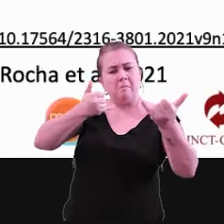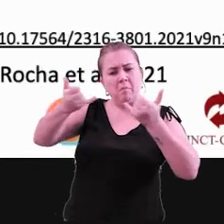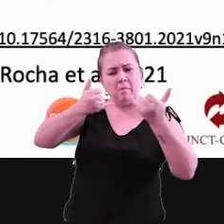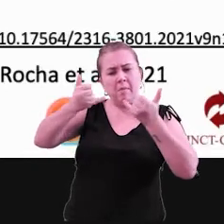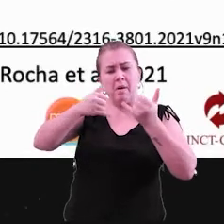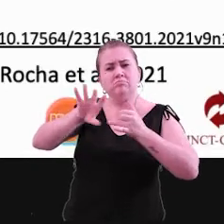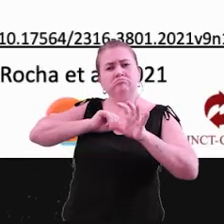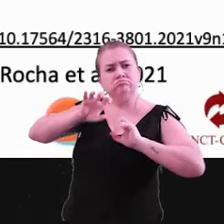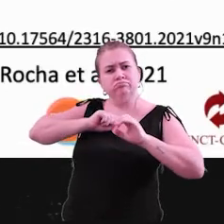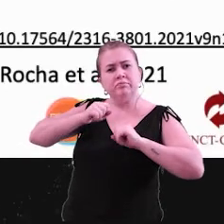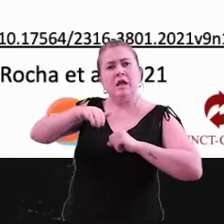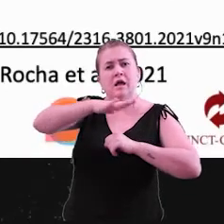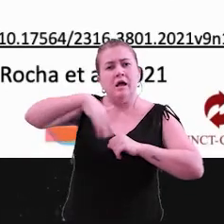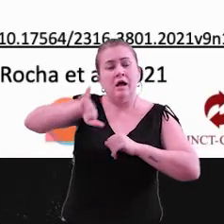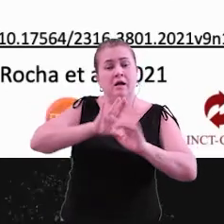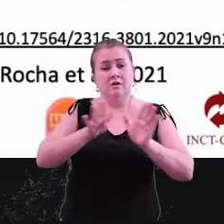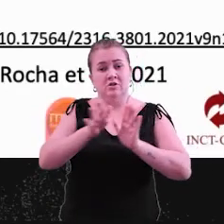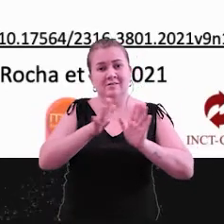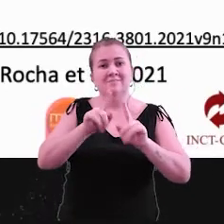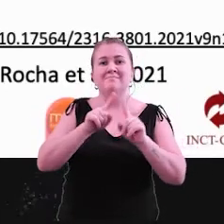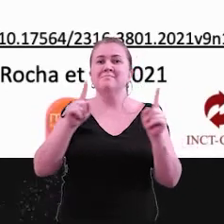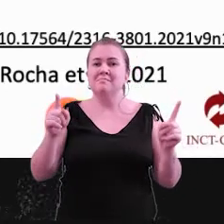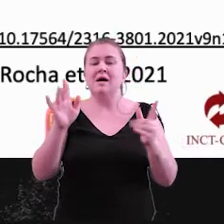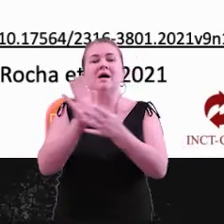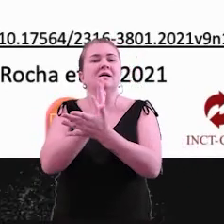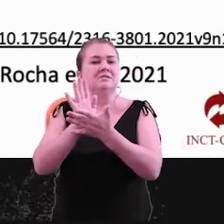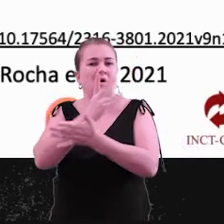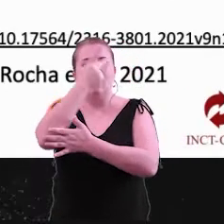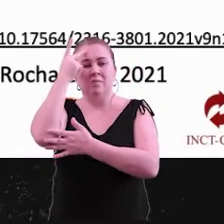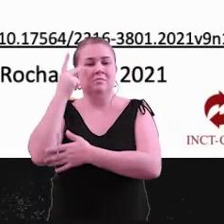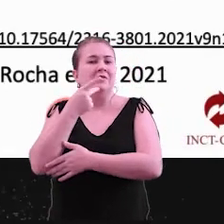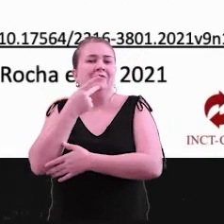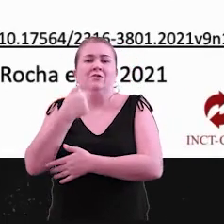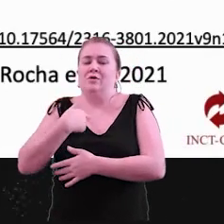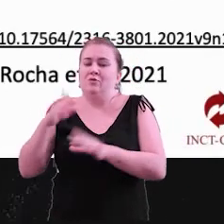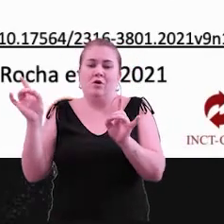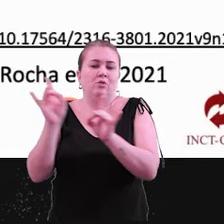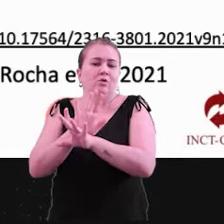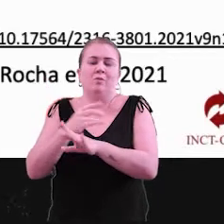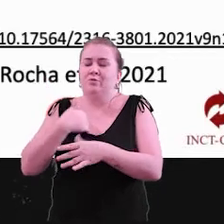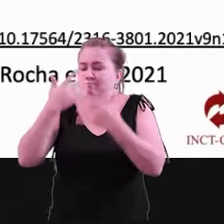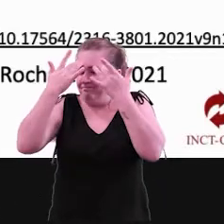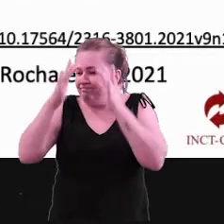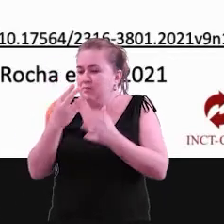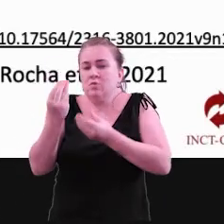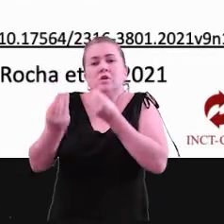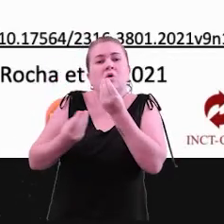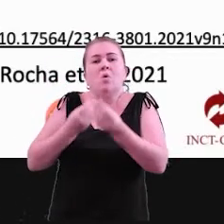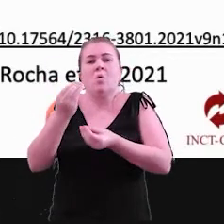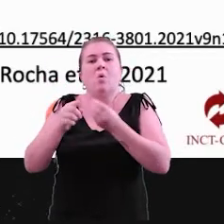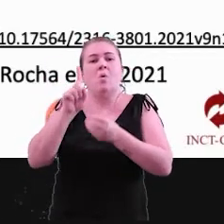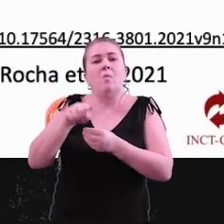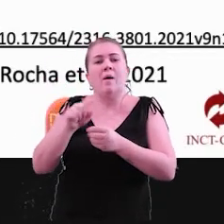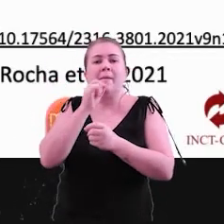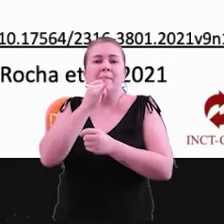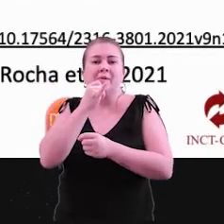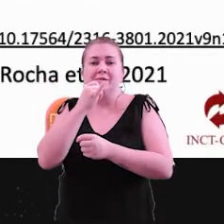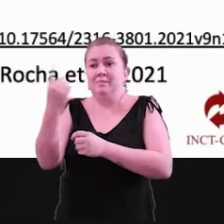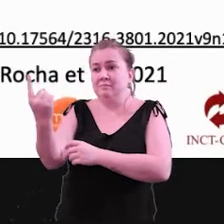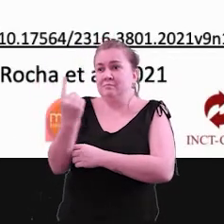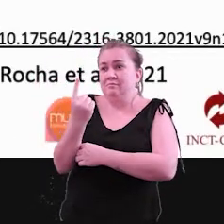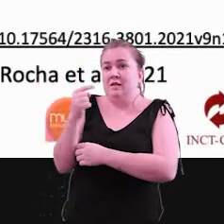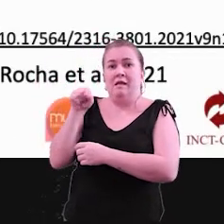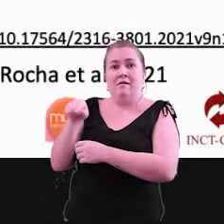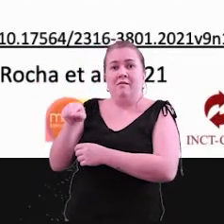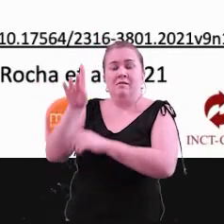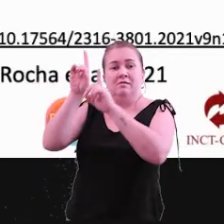preparados ou não saber se estão preparados para atender o público com deficiência. E eles atribuem isso a lacunas com relação à